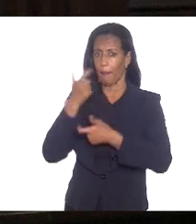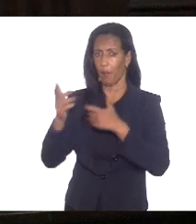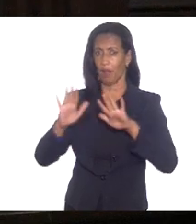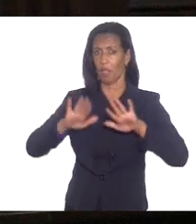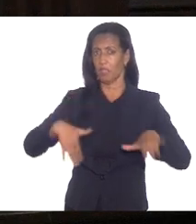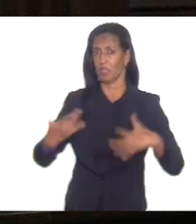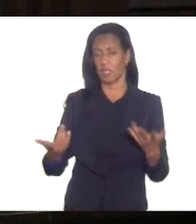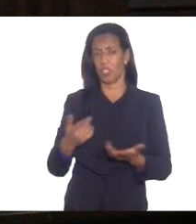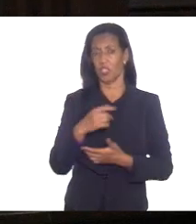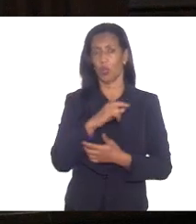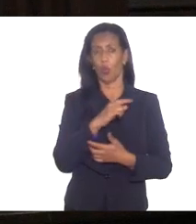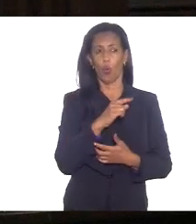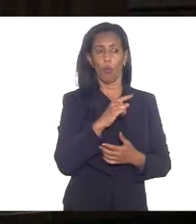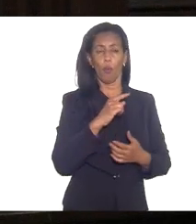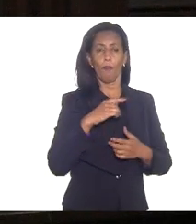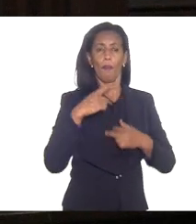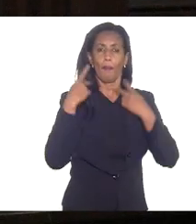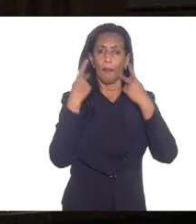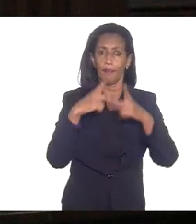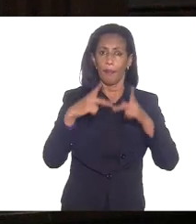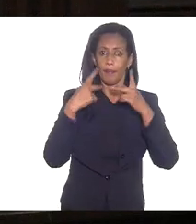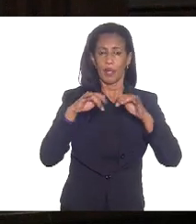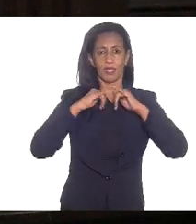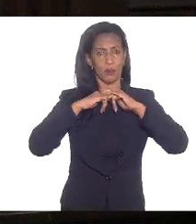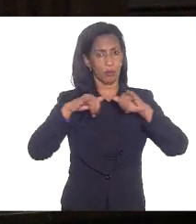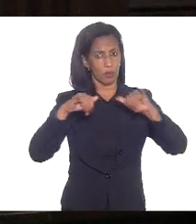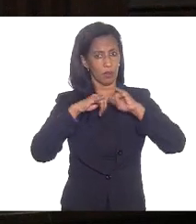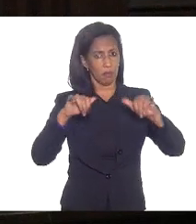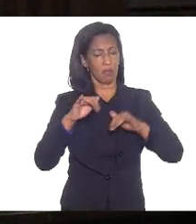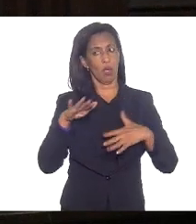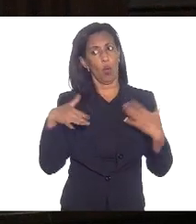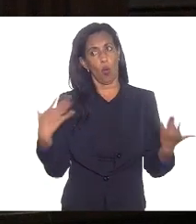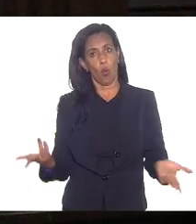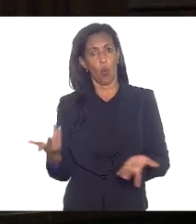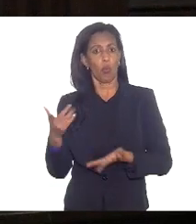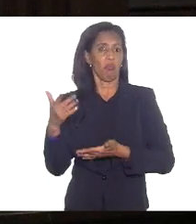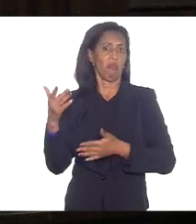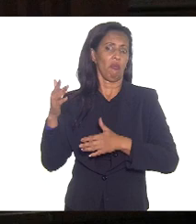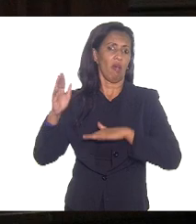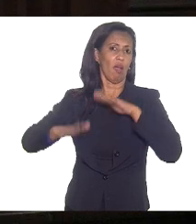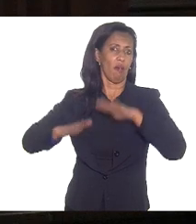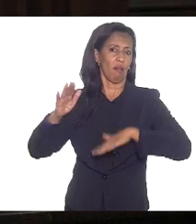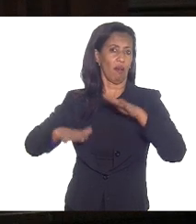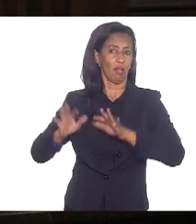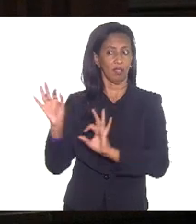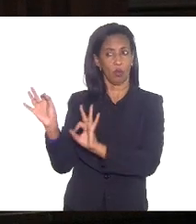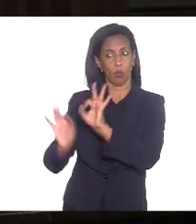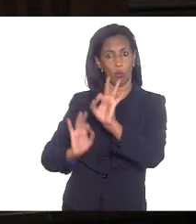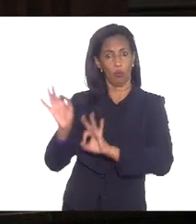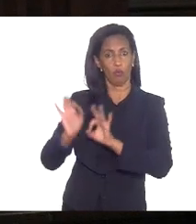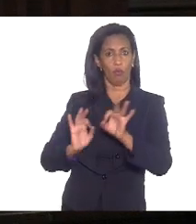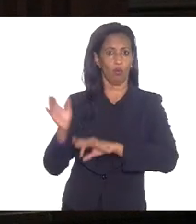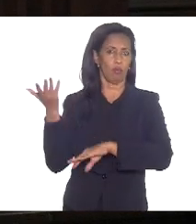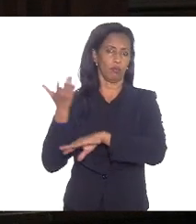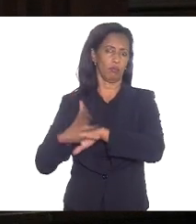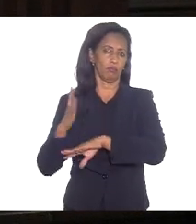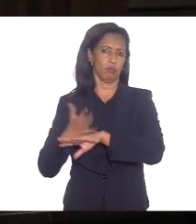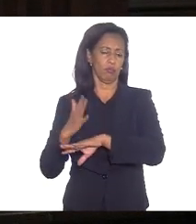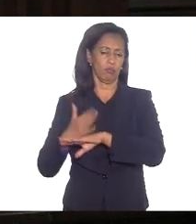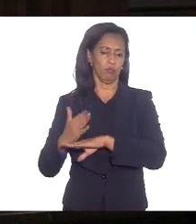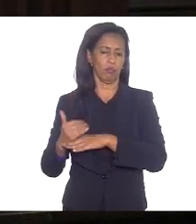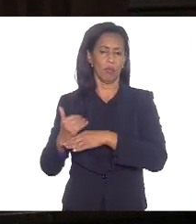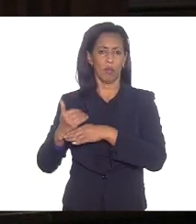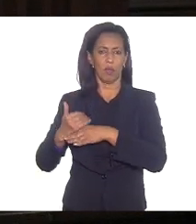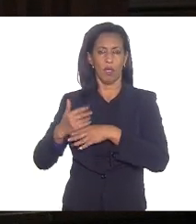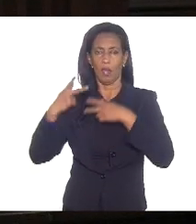como instrumento de pregação da mensagem religiosa, seja ainda como forma de exercer o